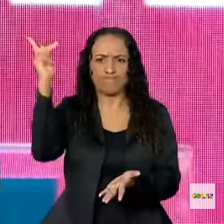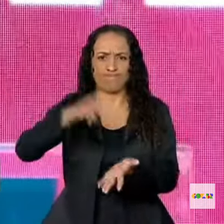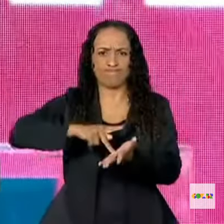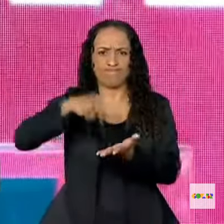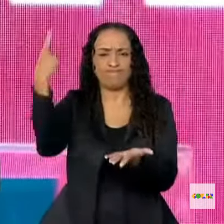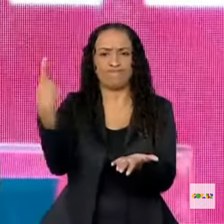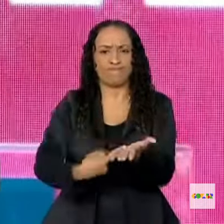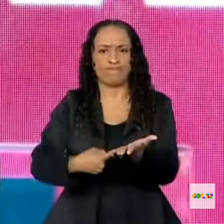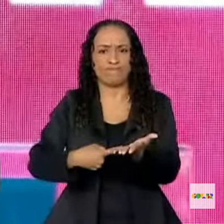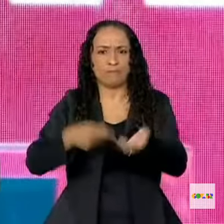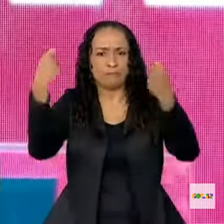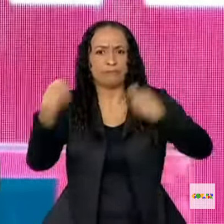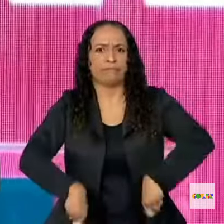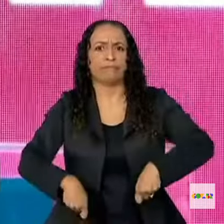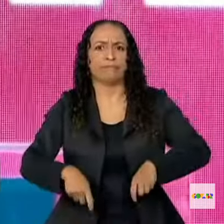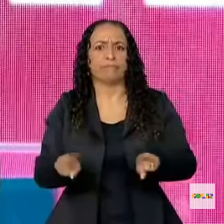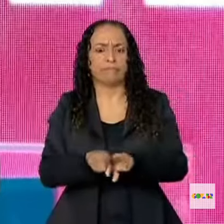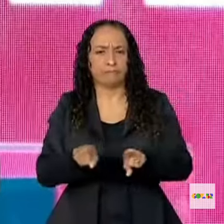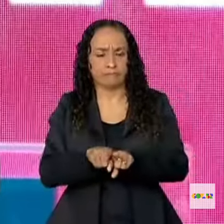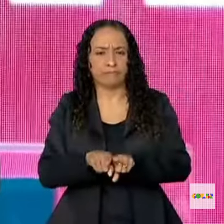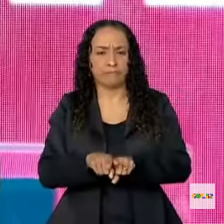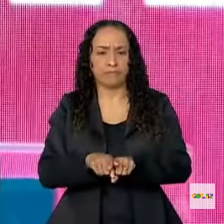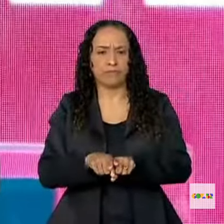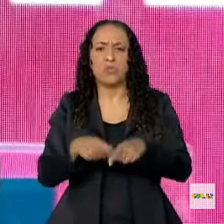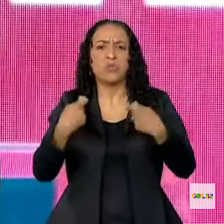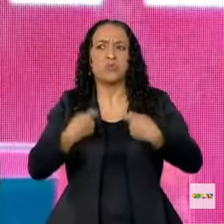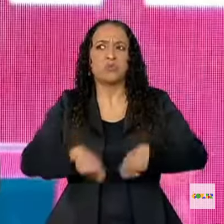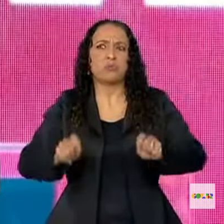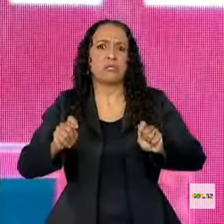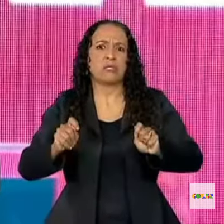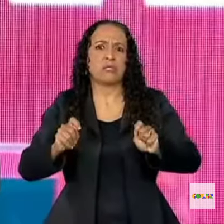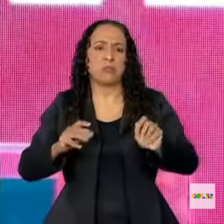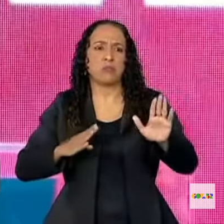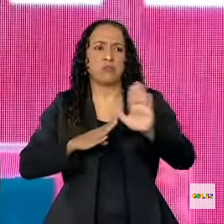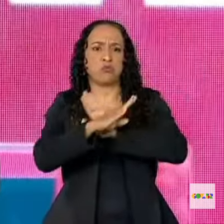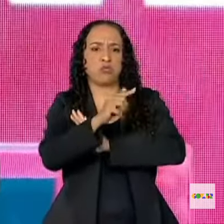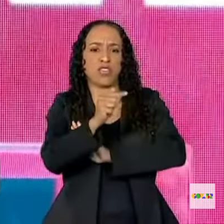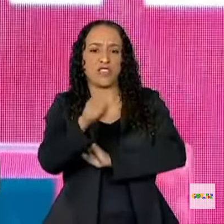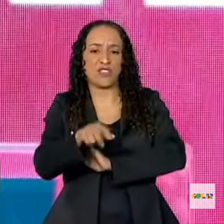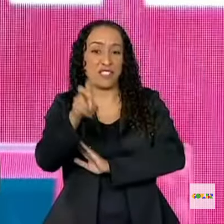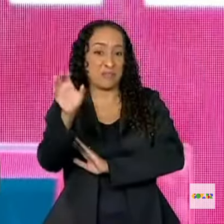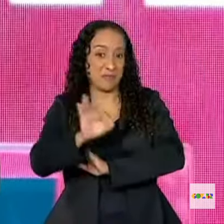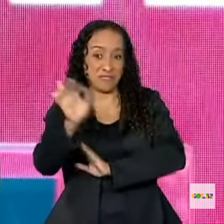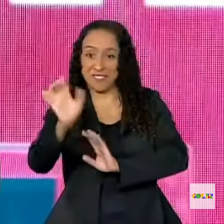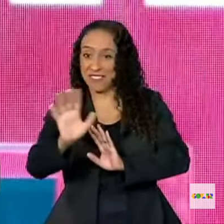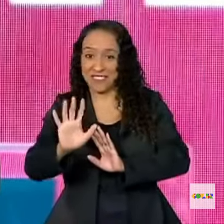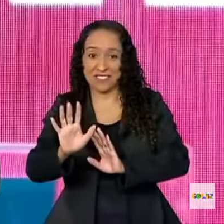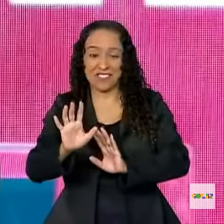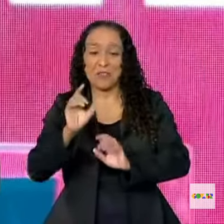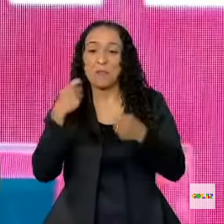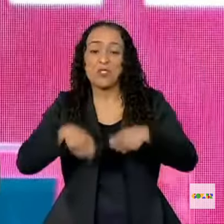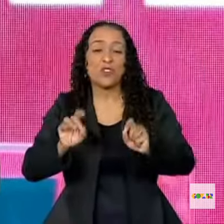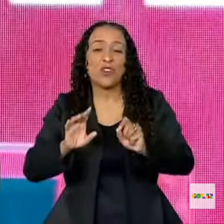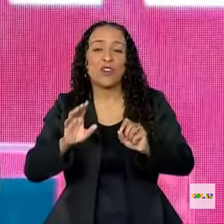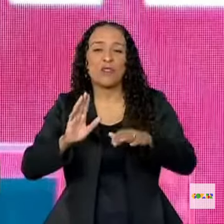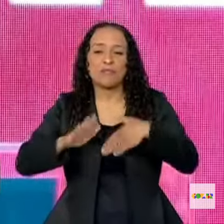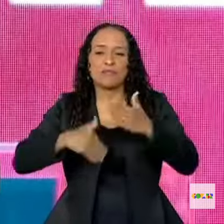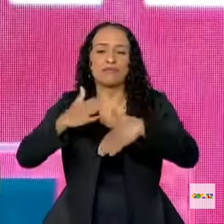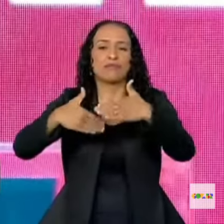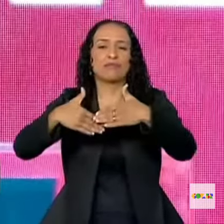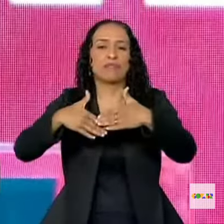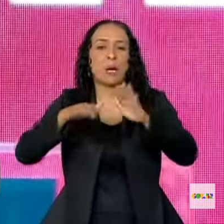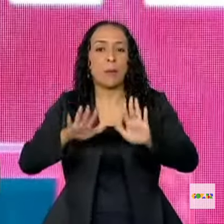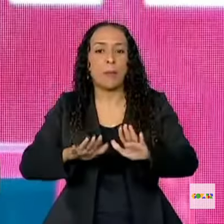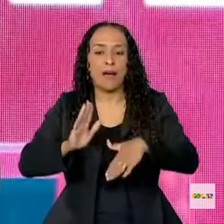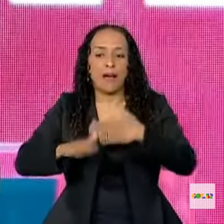governo mais competente não precisava crescer a 7% não o que precisa é crescer mas o